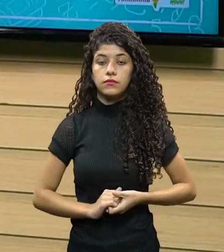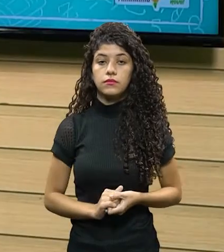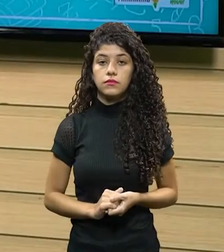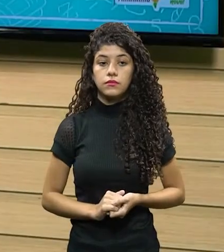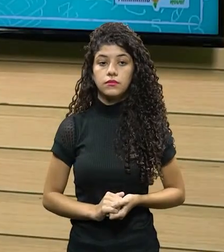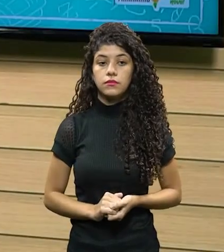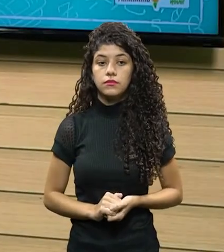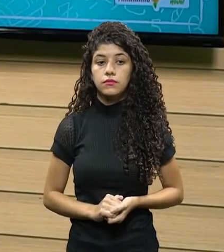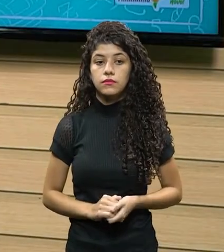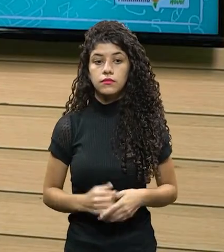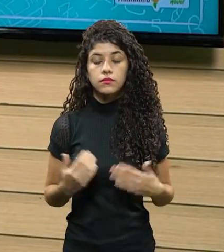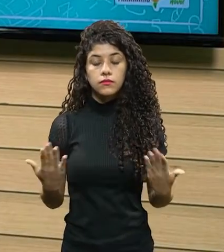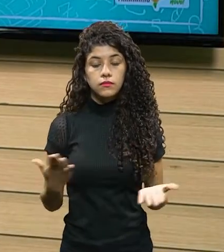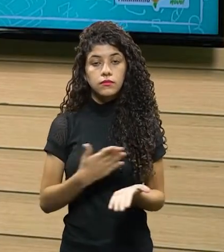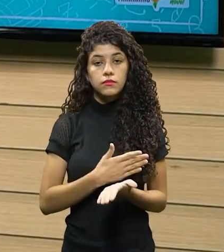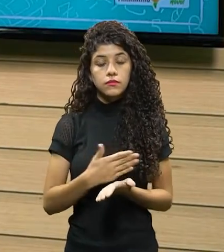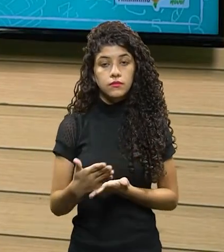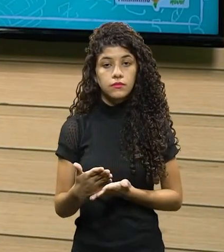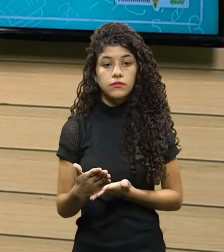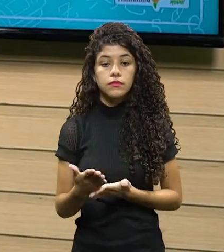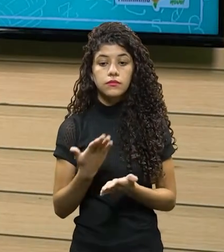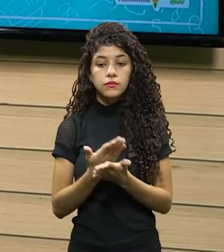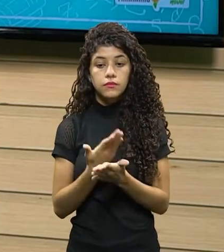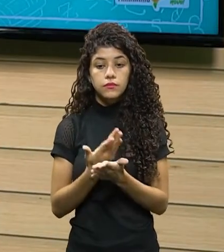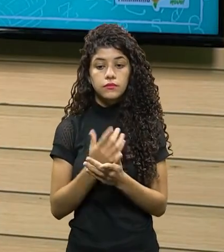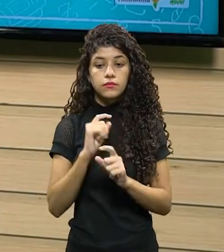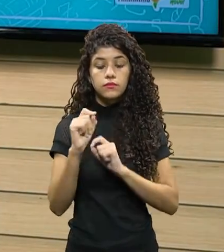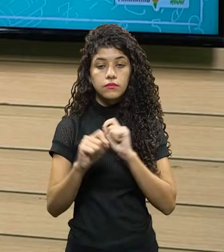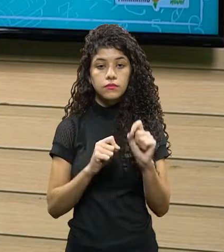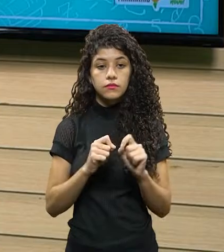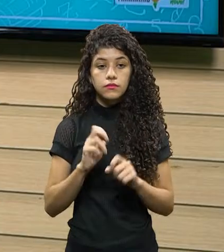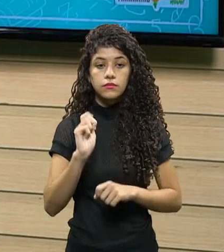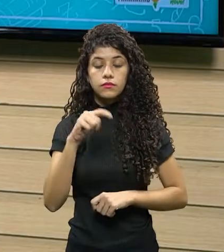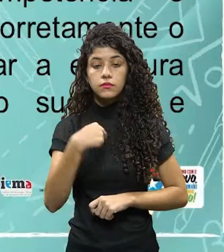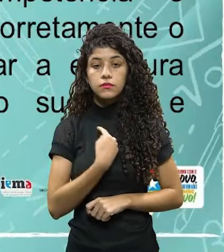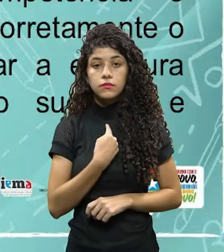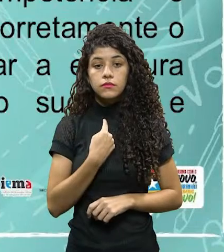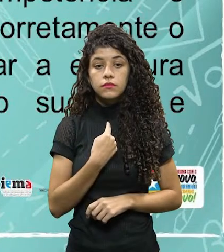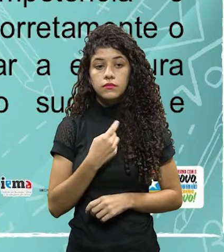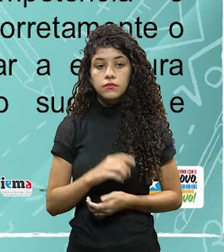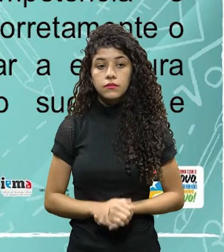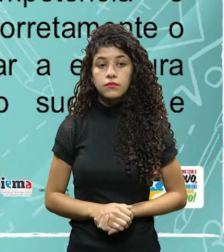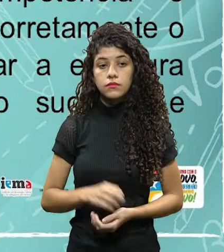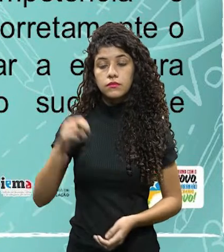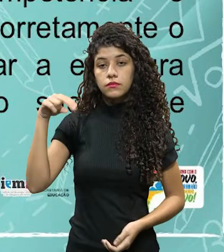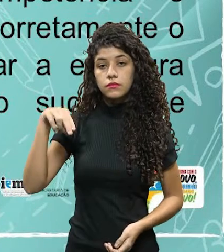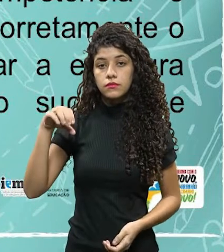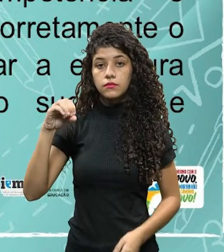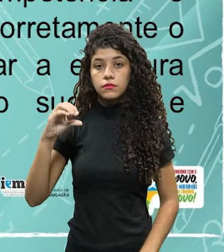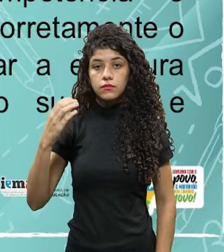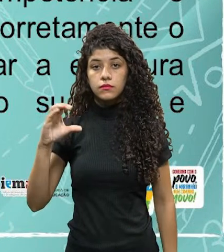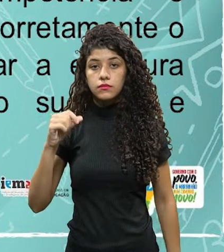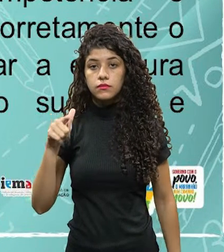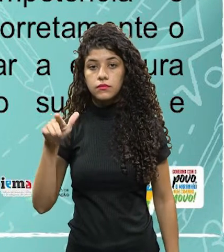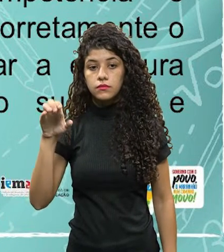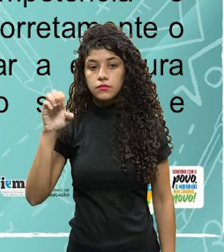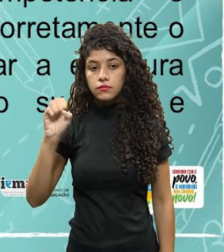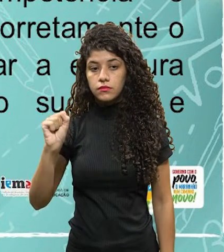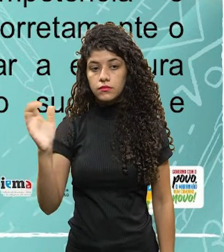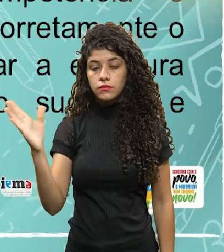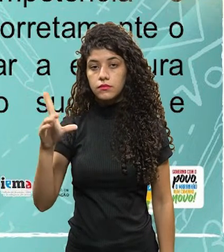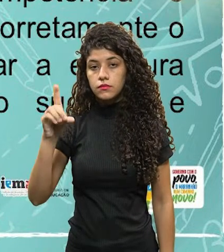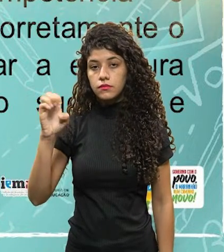E aí, para iniciar nossa aula, vamos ver as noções de custo. E aqui vai ter o seguinte